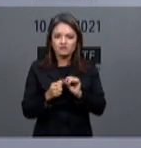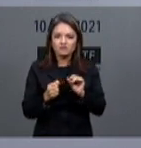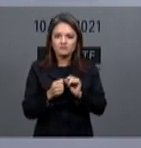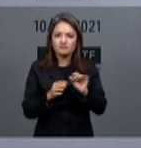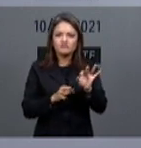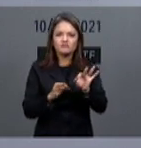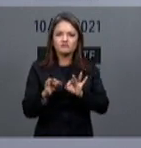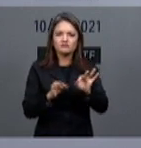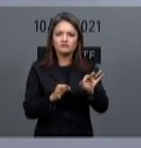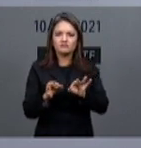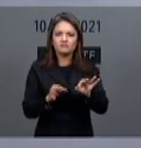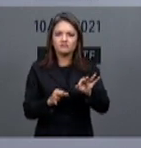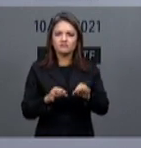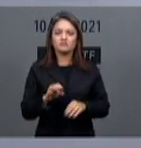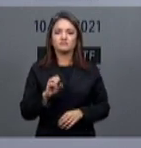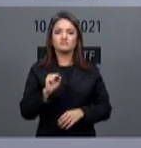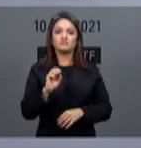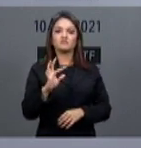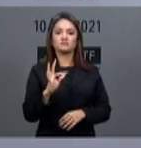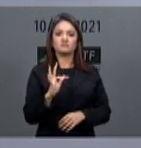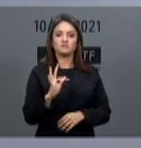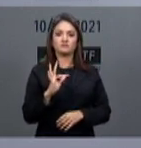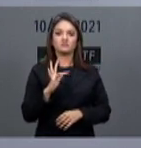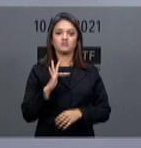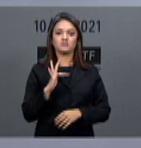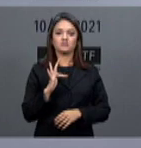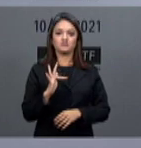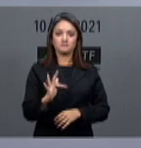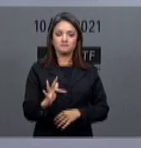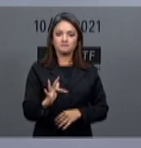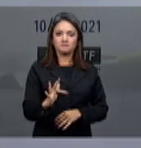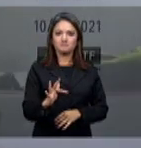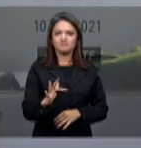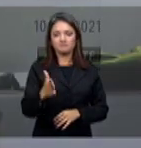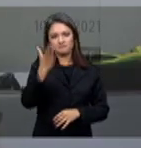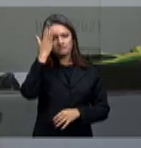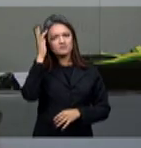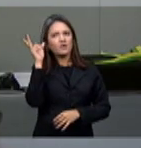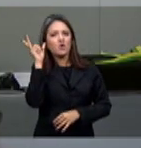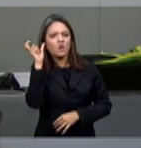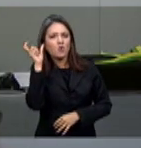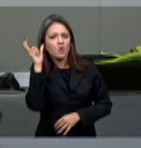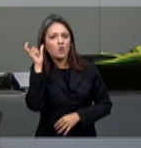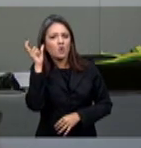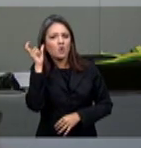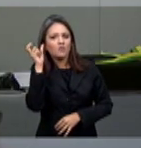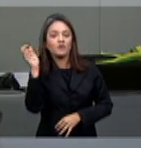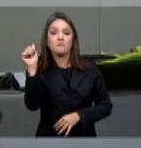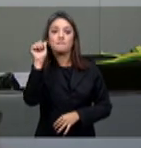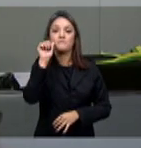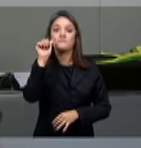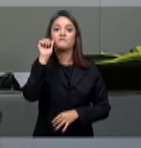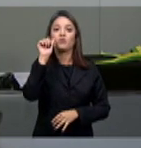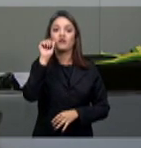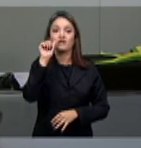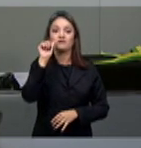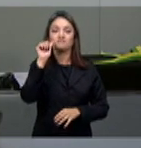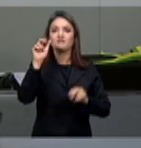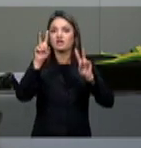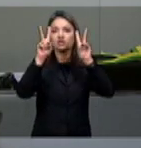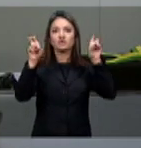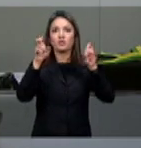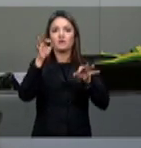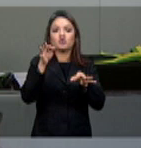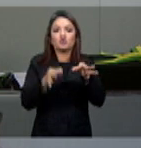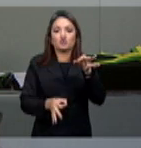para o Supremo Tribunal Federal ouvir mulheres sobre justiça